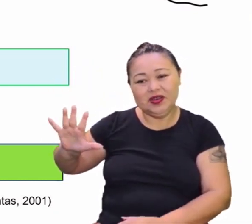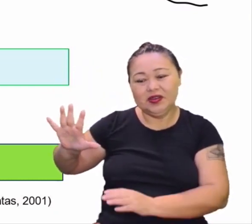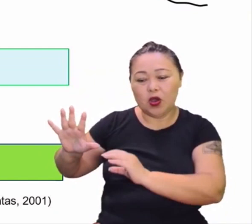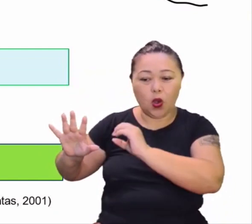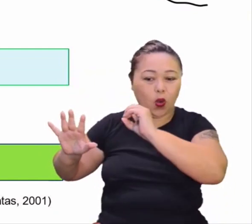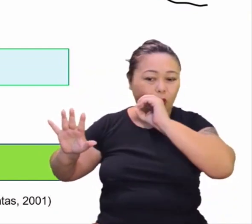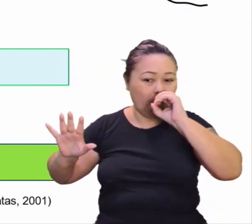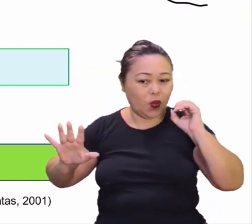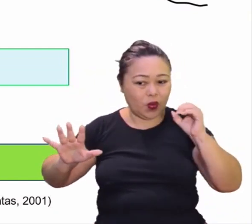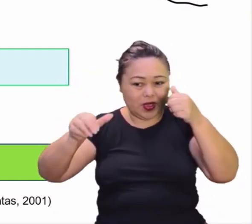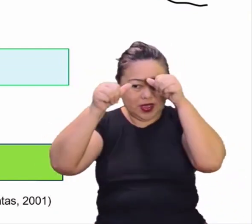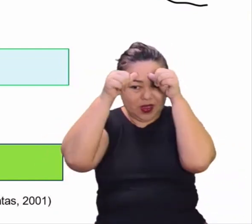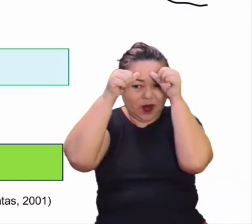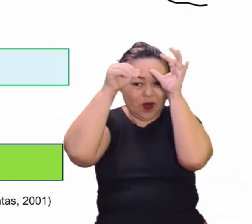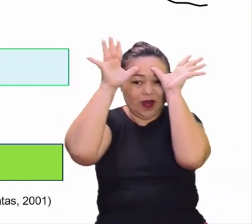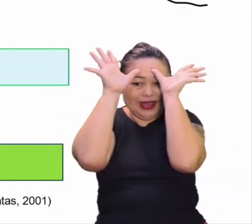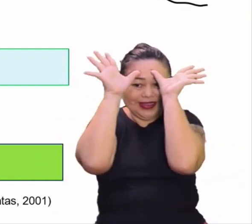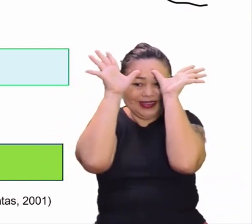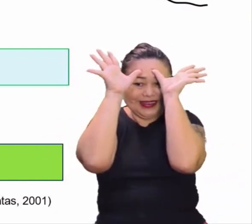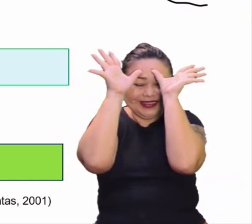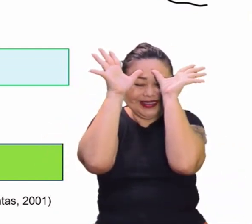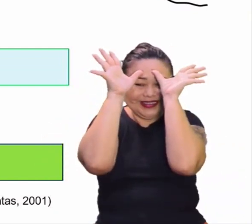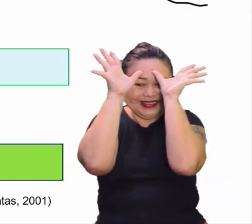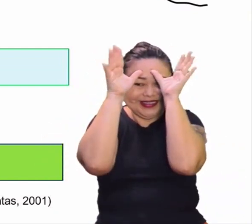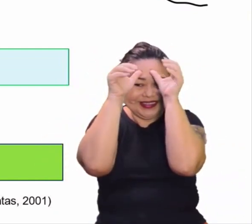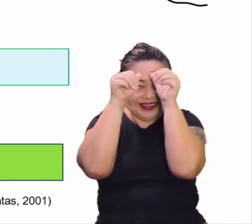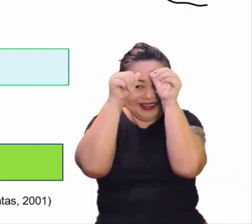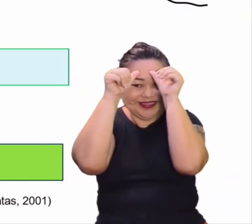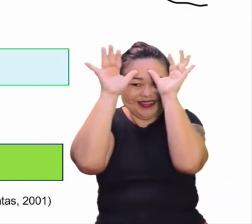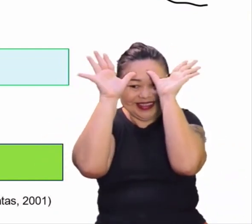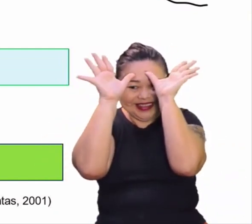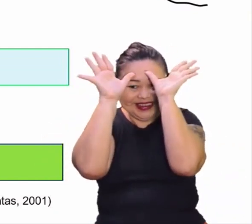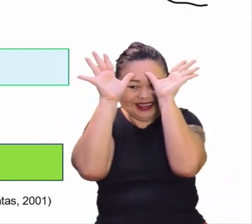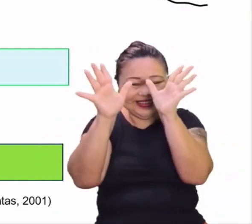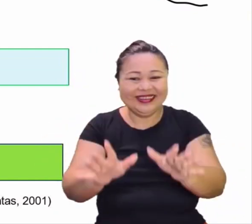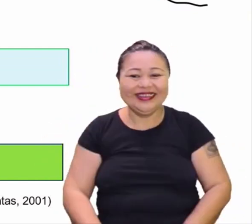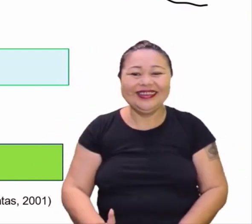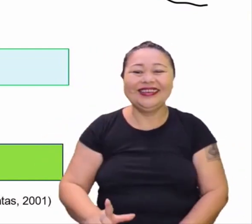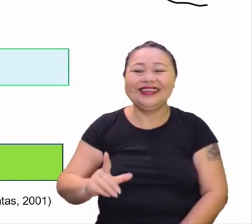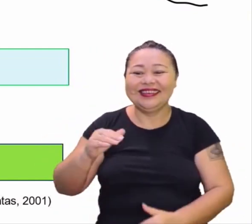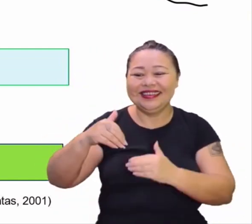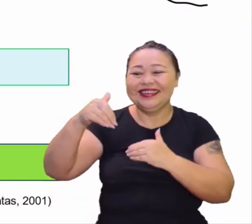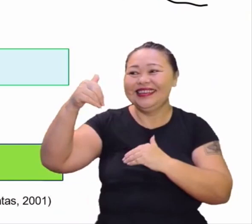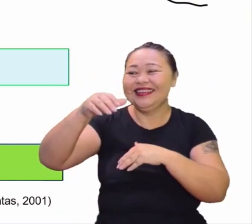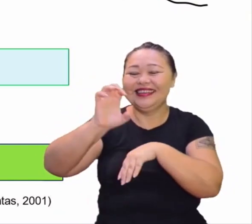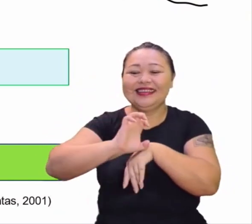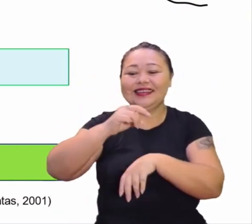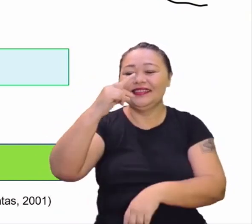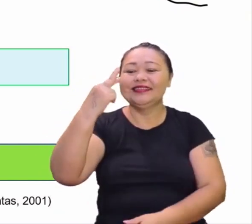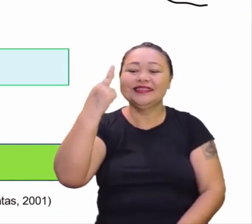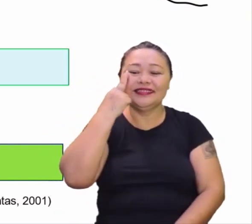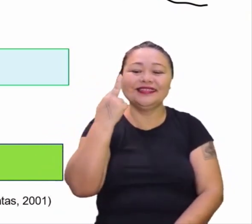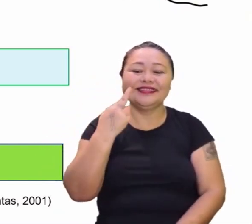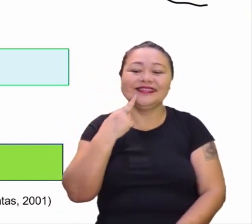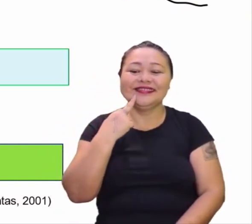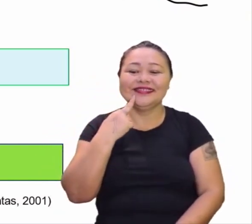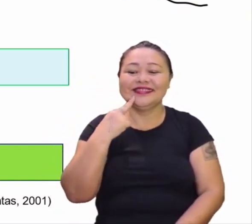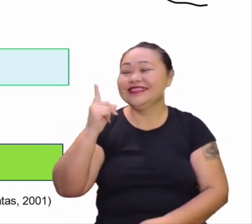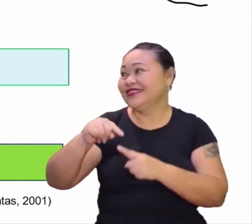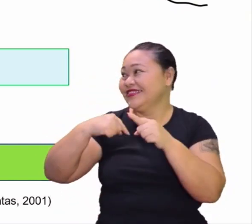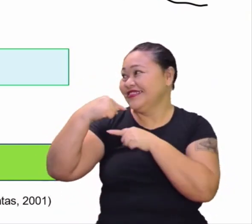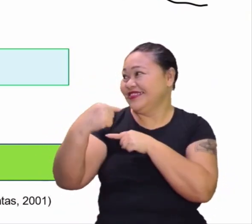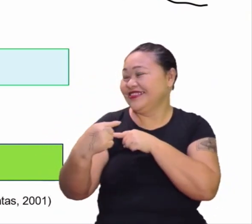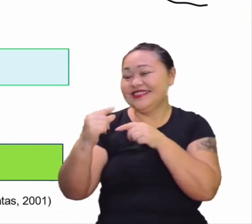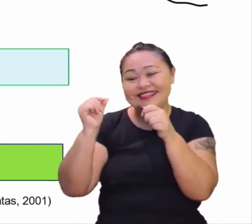estar a oeste, vai estar para cá, ó. Muito bem. Ok, o Acre. Então, nós temos aí os limites de Rondônia. Vê se na